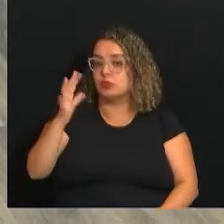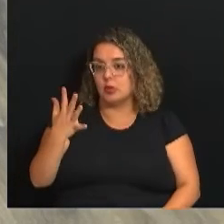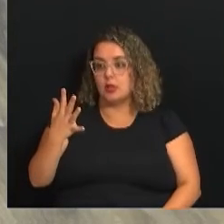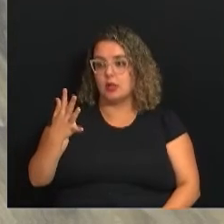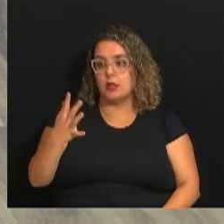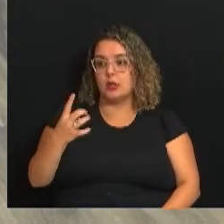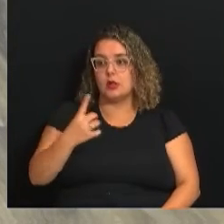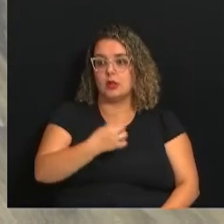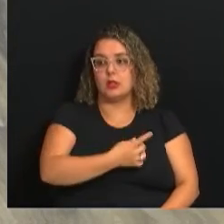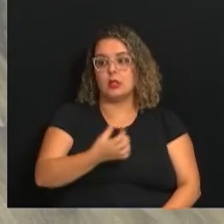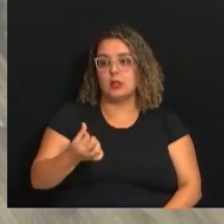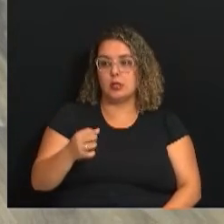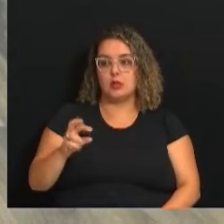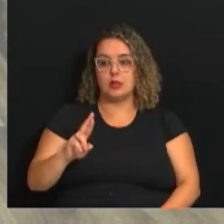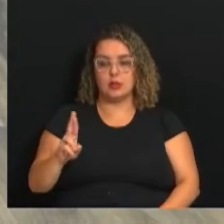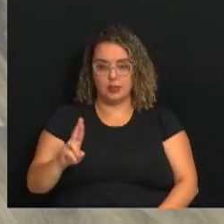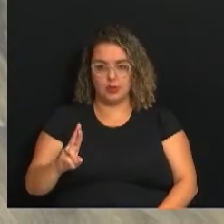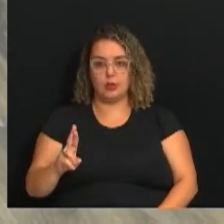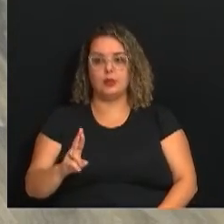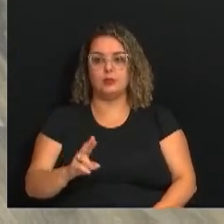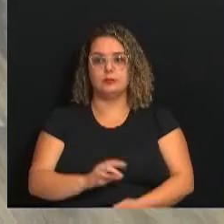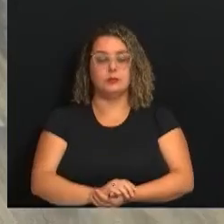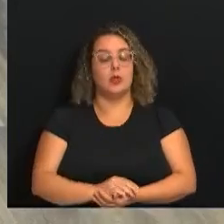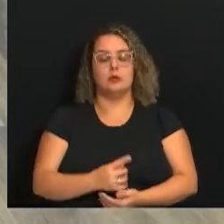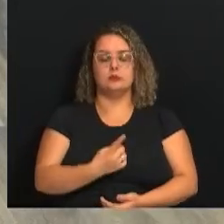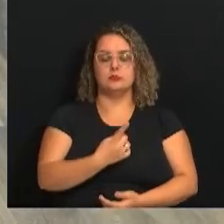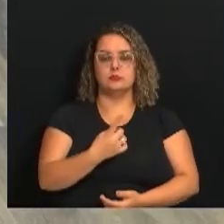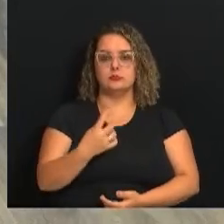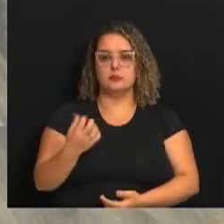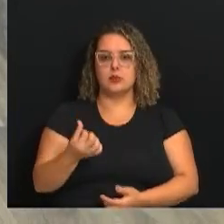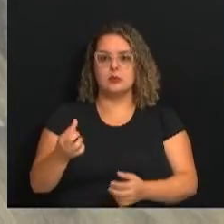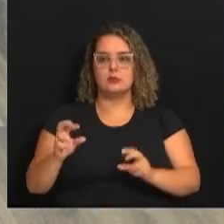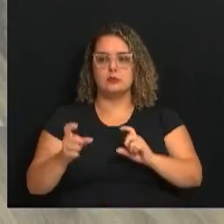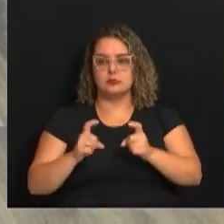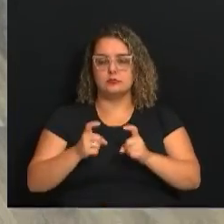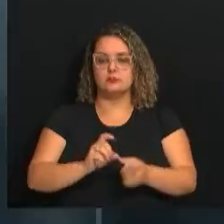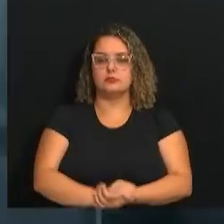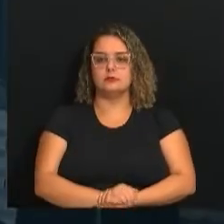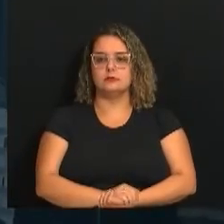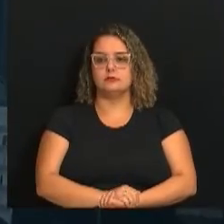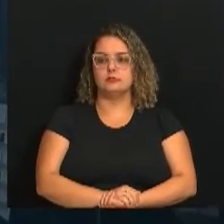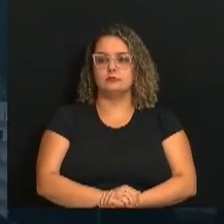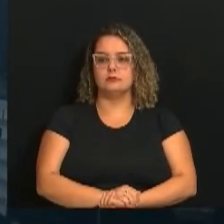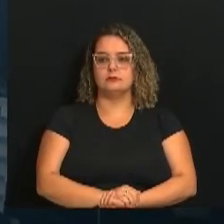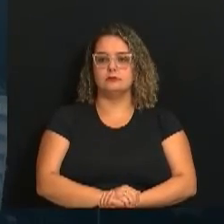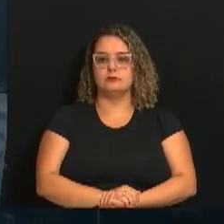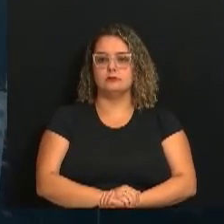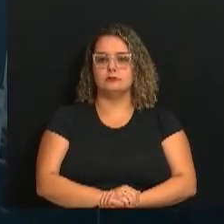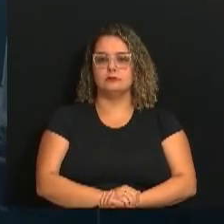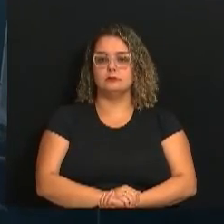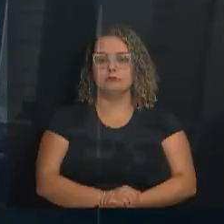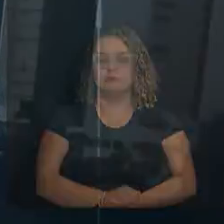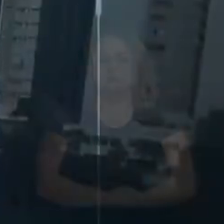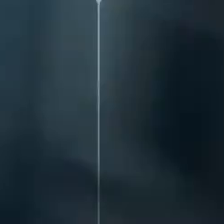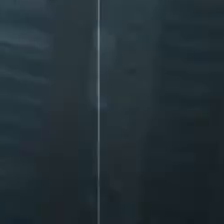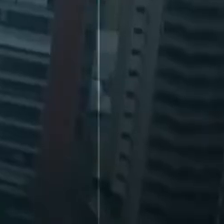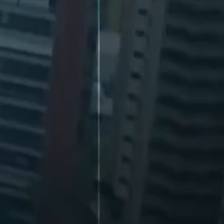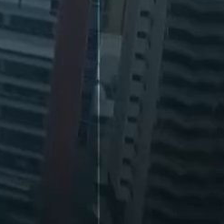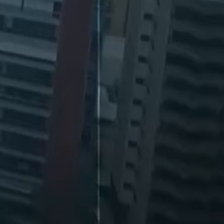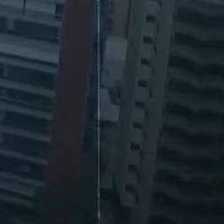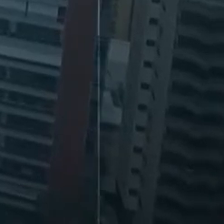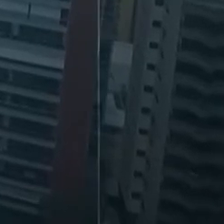quem faz o leilão é o Detran, tá? A INDEC, ela é a depositária desses veículos que foram apreendidos.